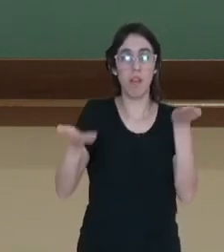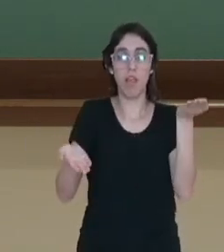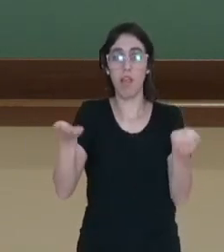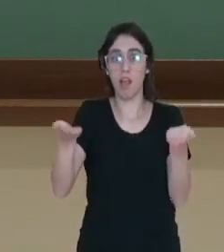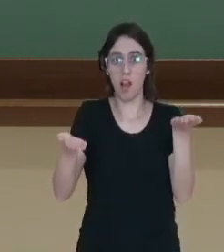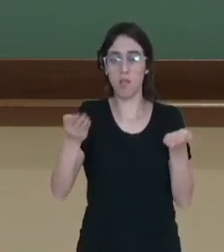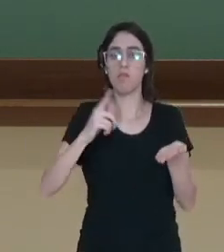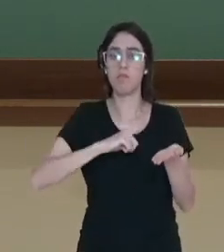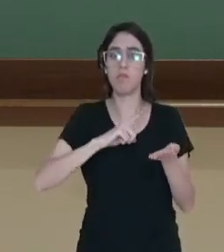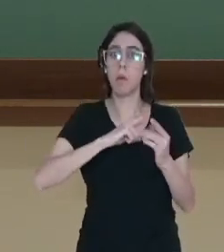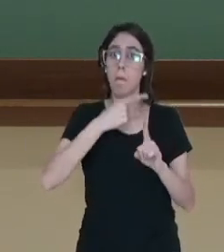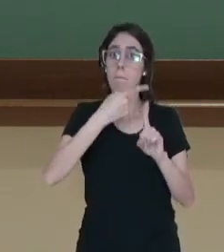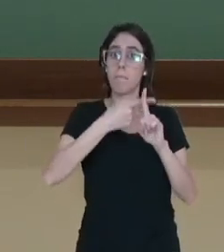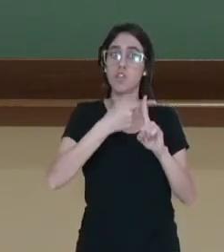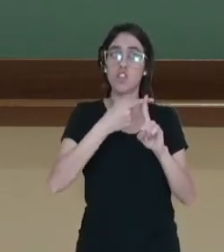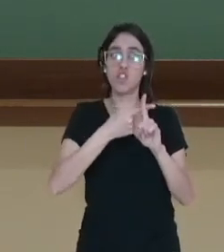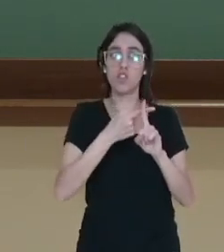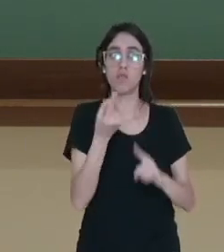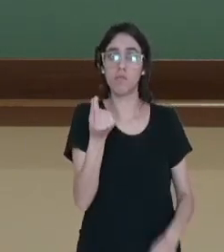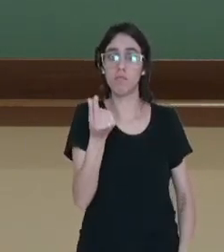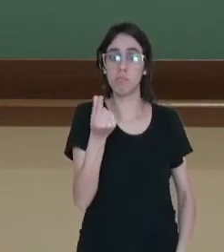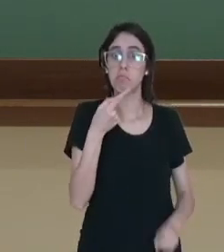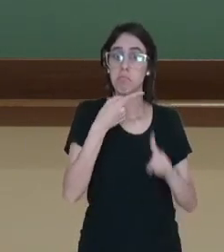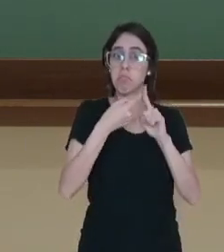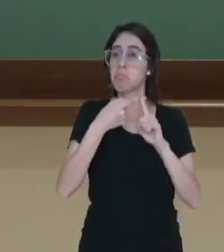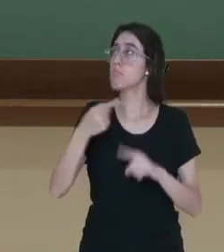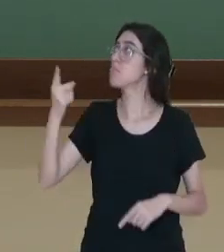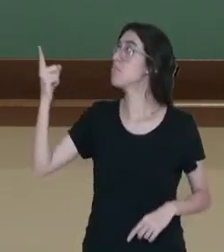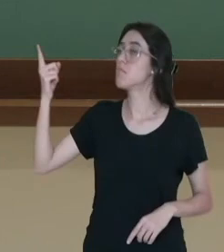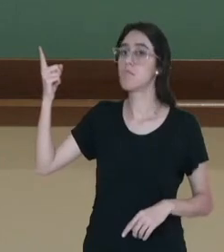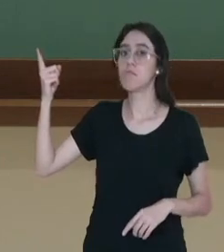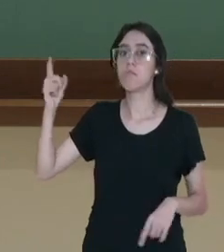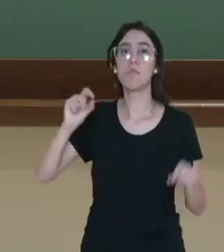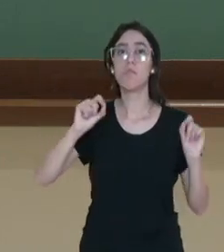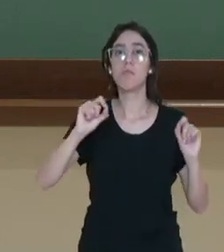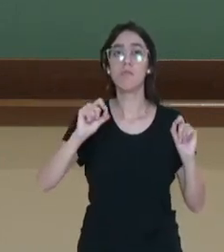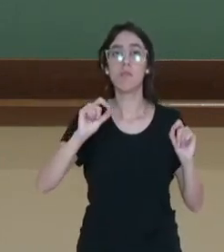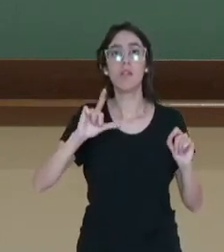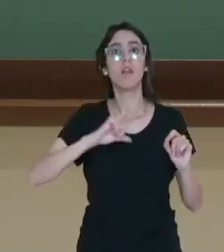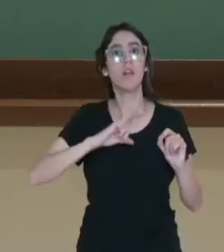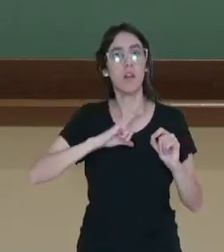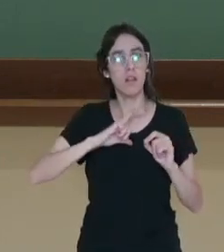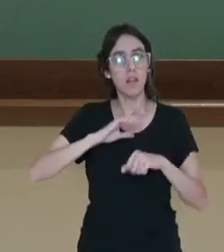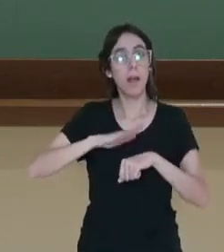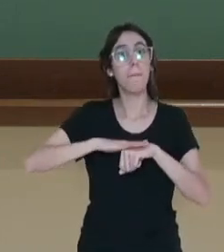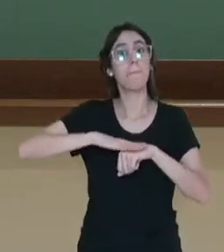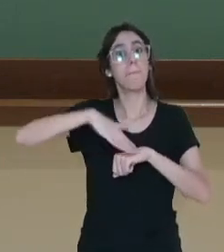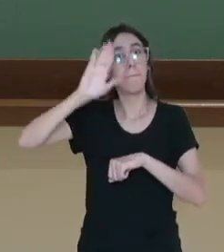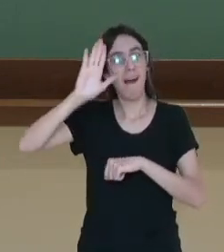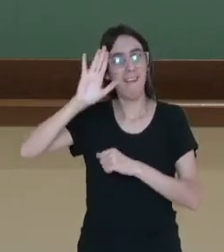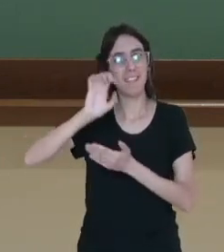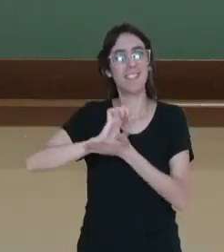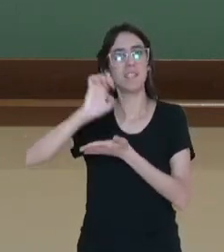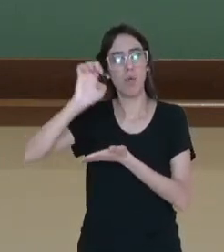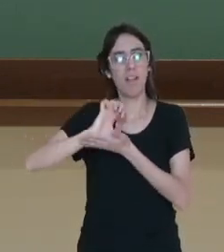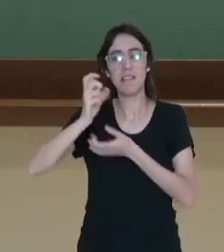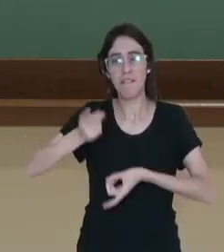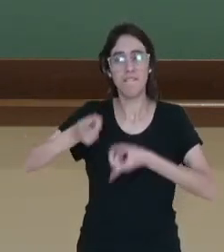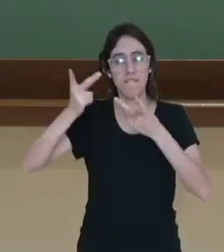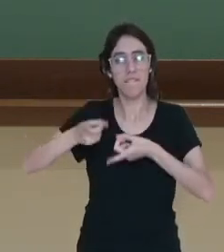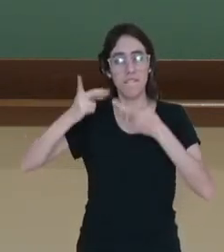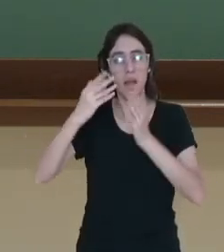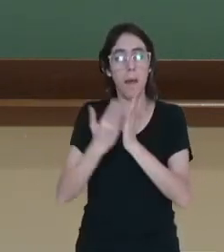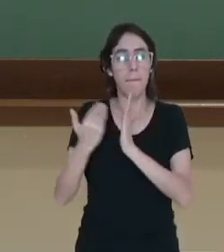Saldo positivo, como a tabela mostra, então quer dizer que houve mais exportações, mais vendas, do